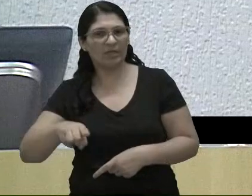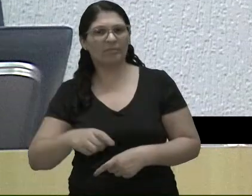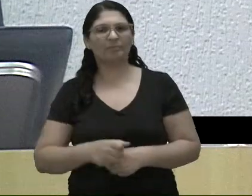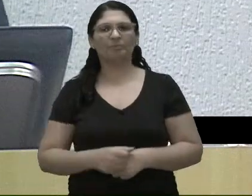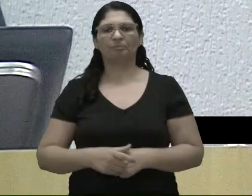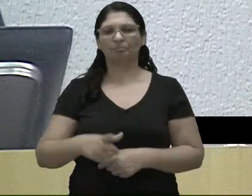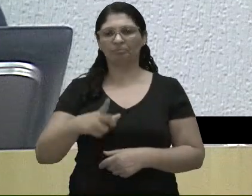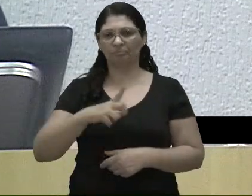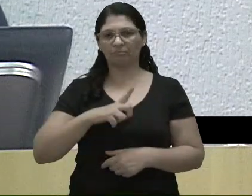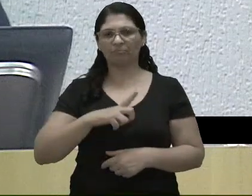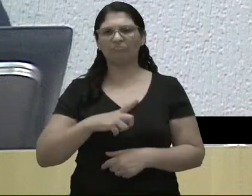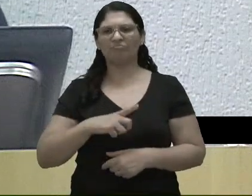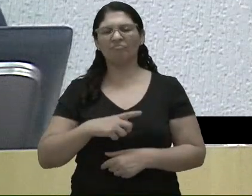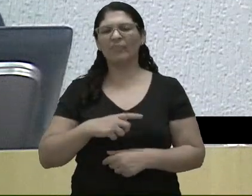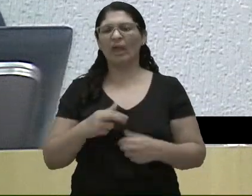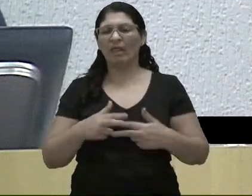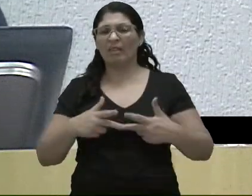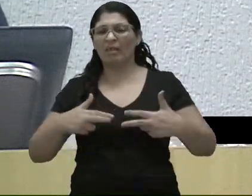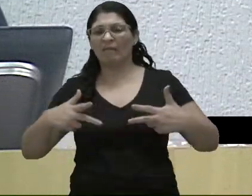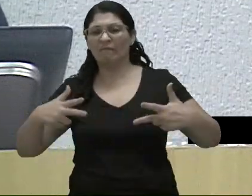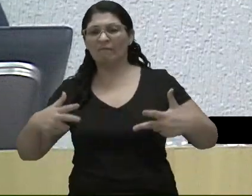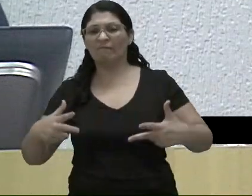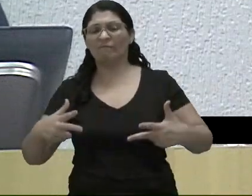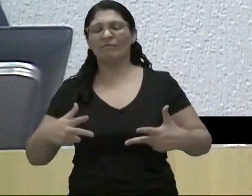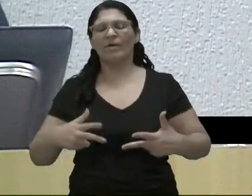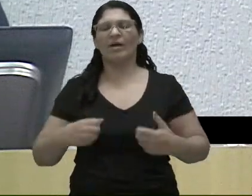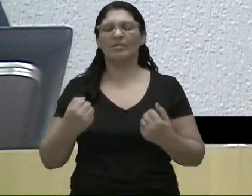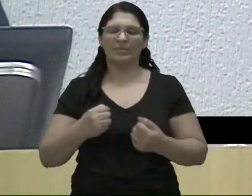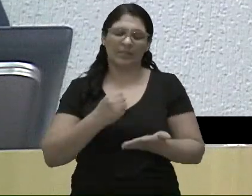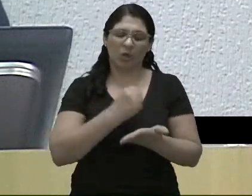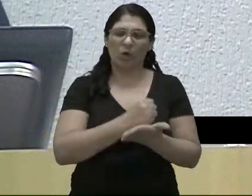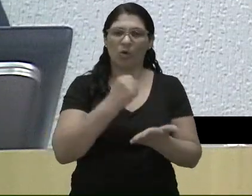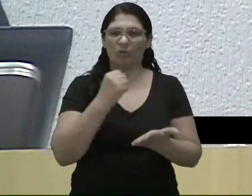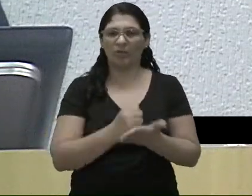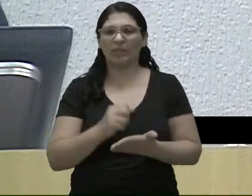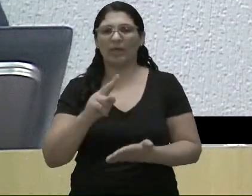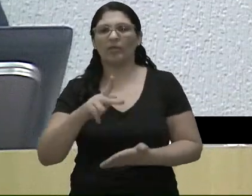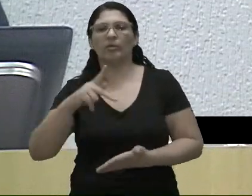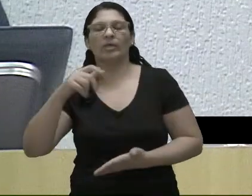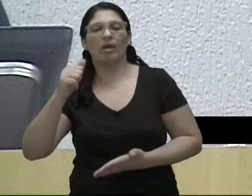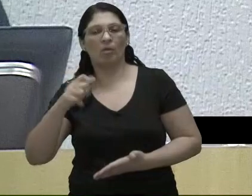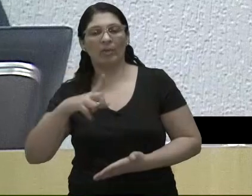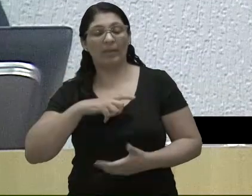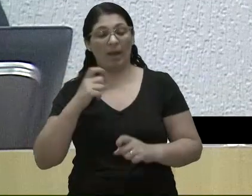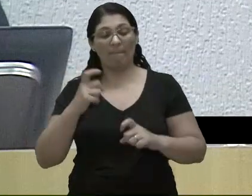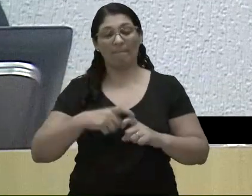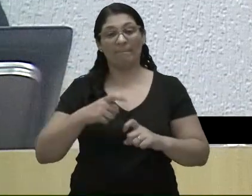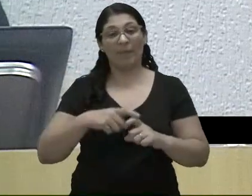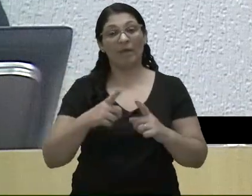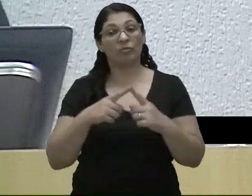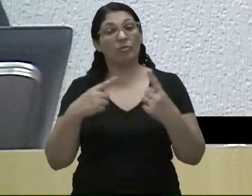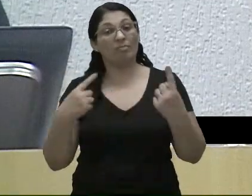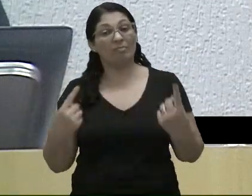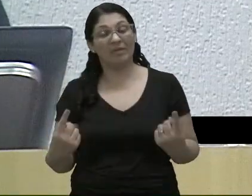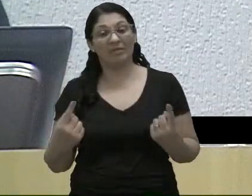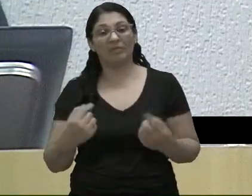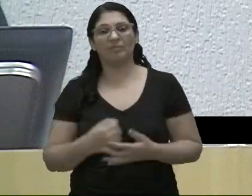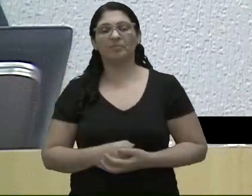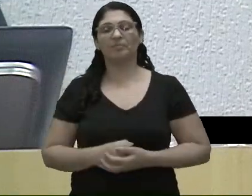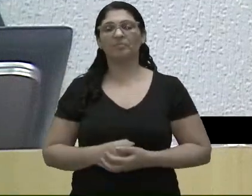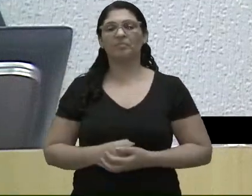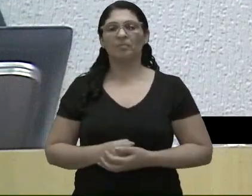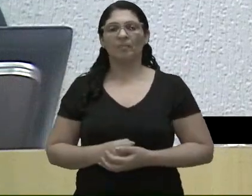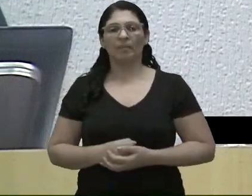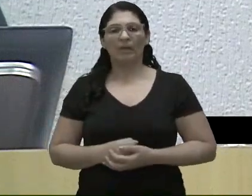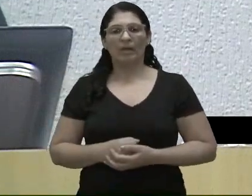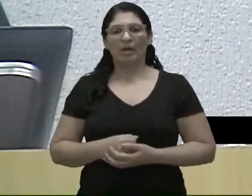que possivelmente poderão ser contratados e a UPA não vai deixar de fornecer médico, mas eu não acredito que vocês tenham